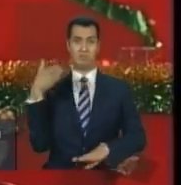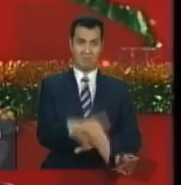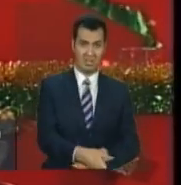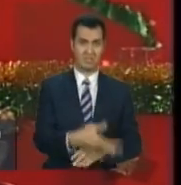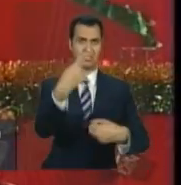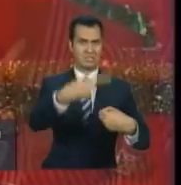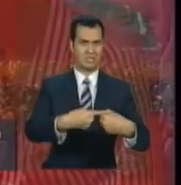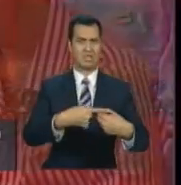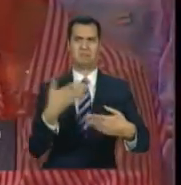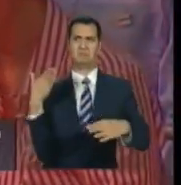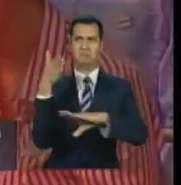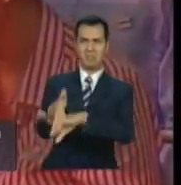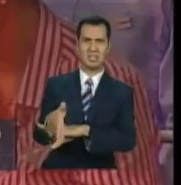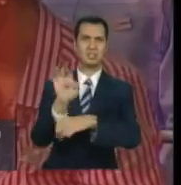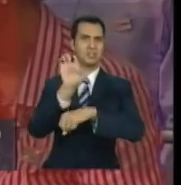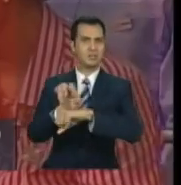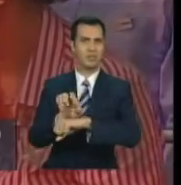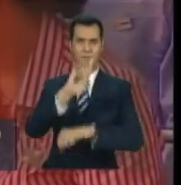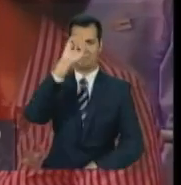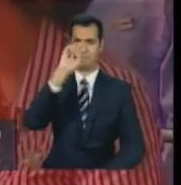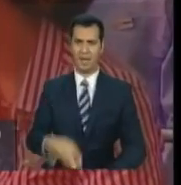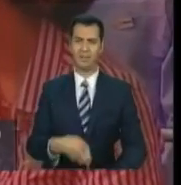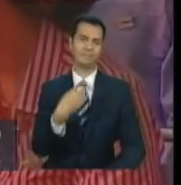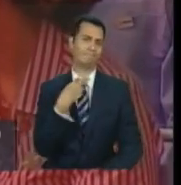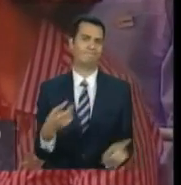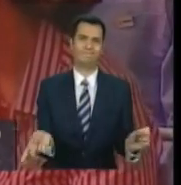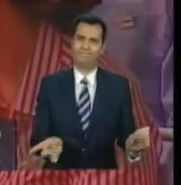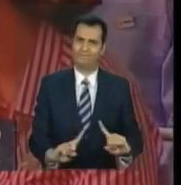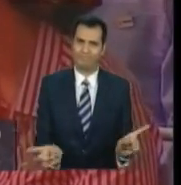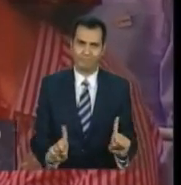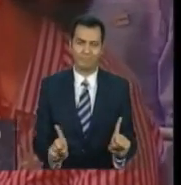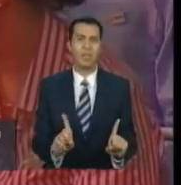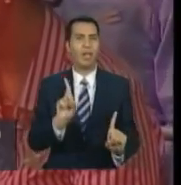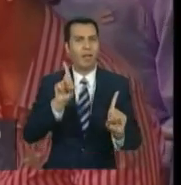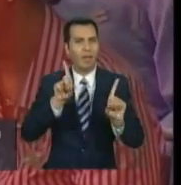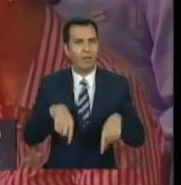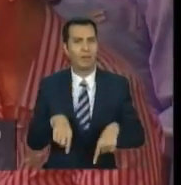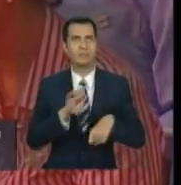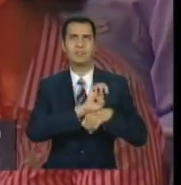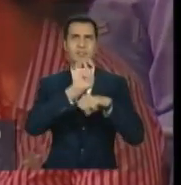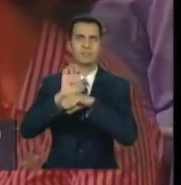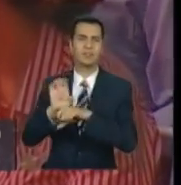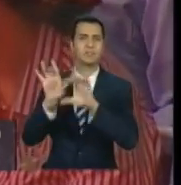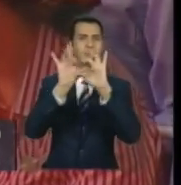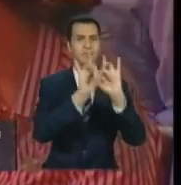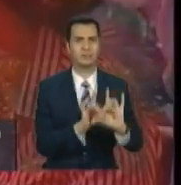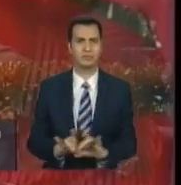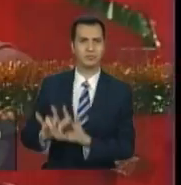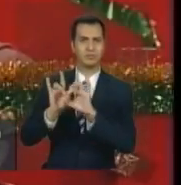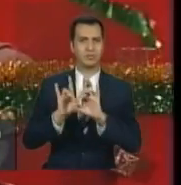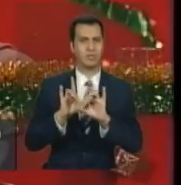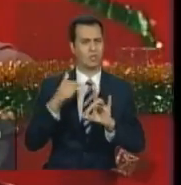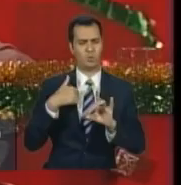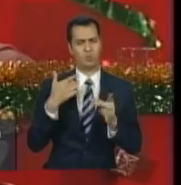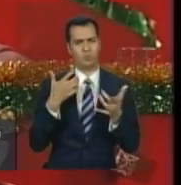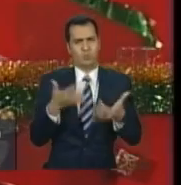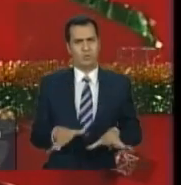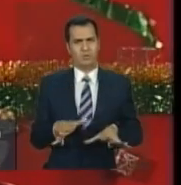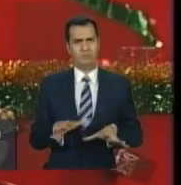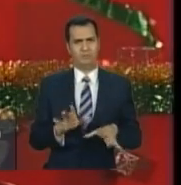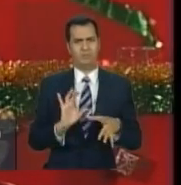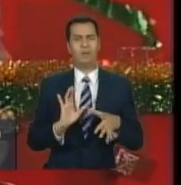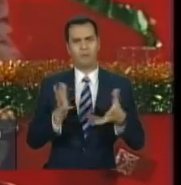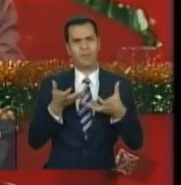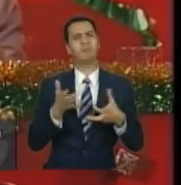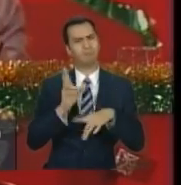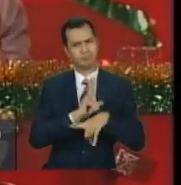isso. Não posso acabar com a federação, e vou dizer para vocês, nem quero, acho que é muito importante a federação. O